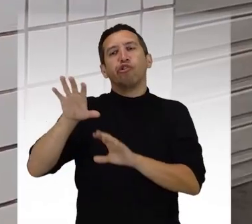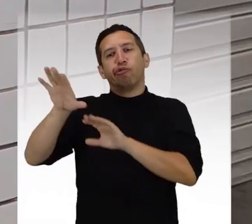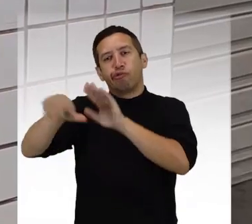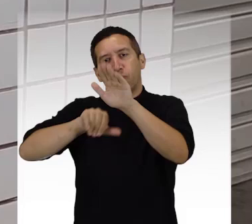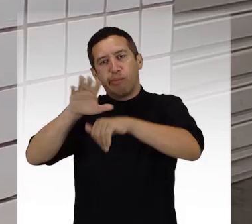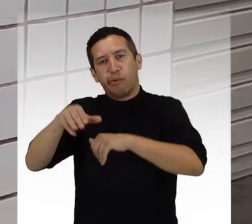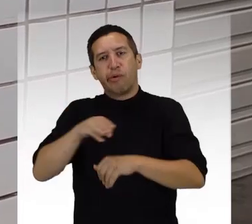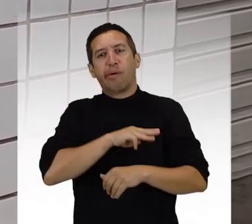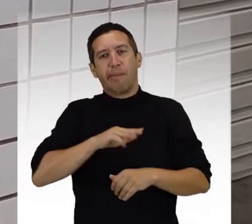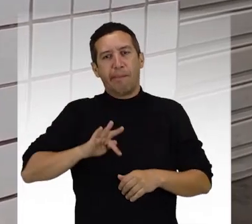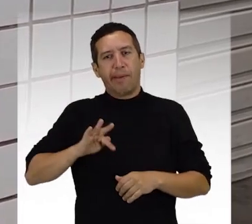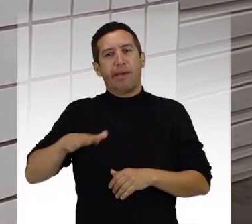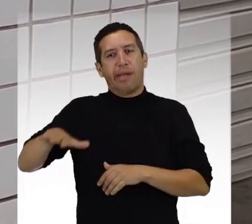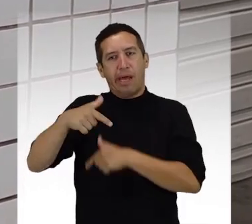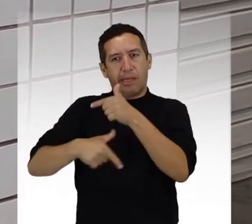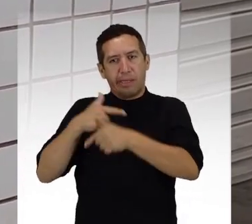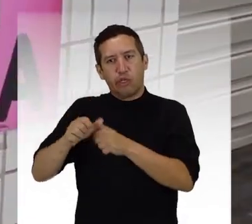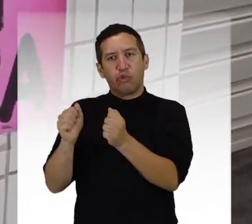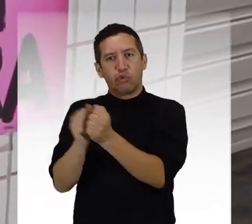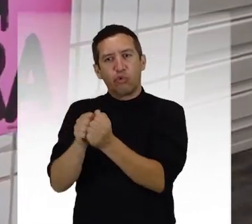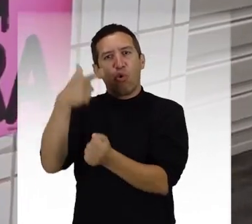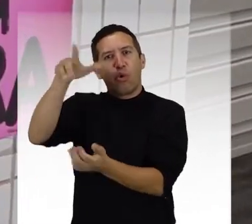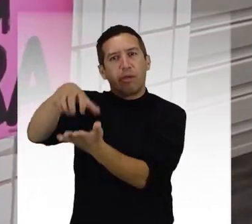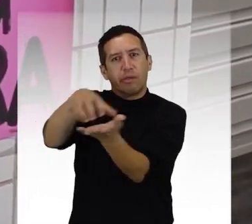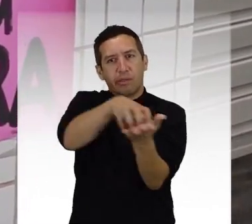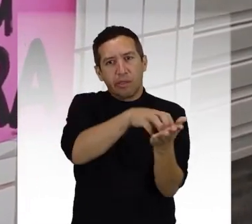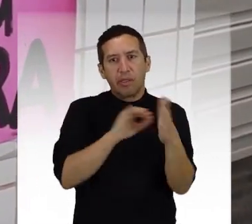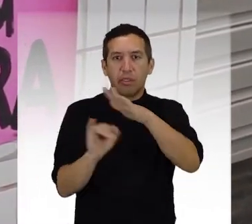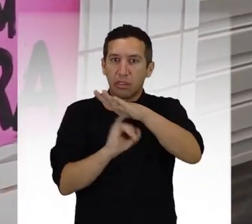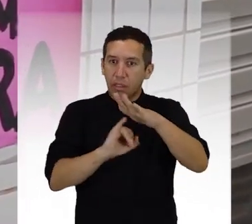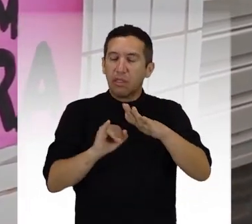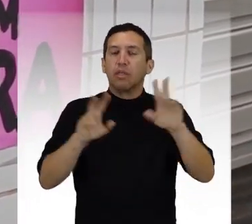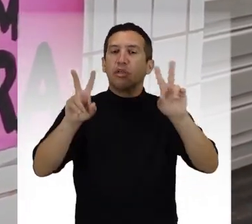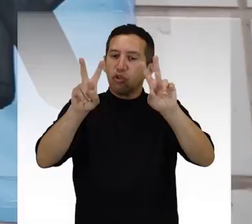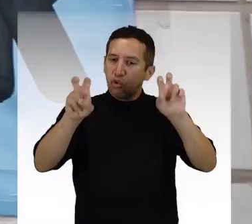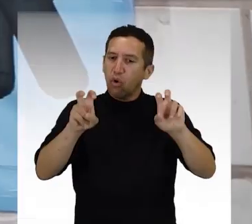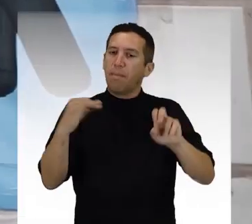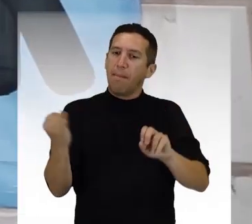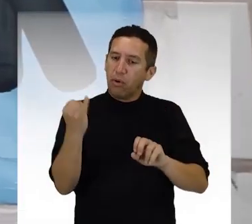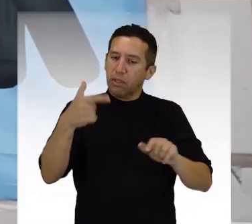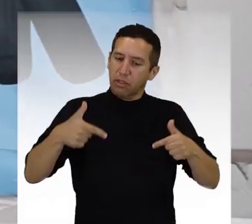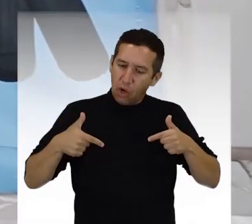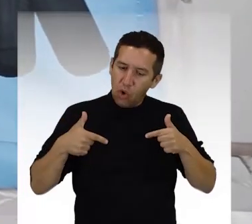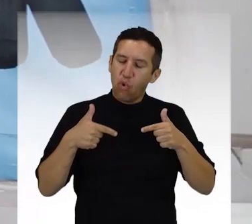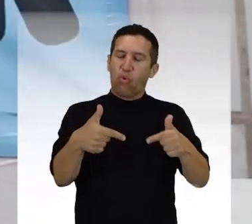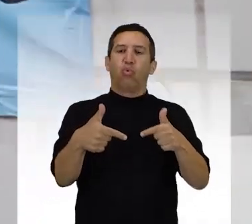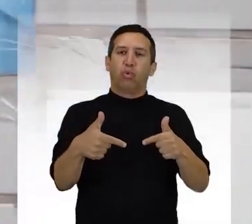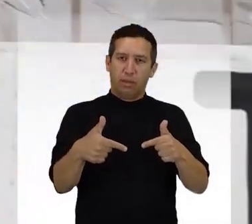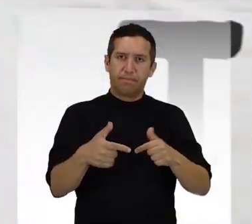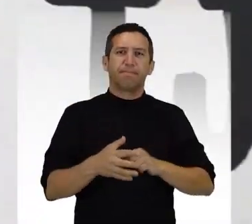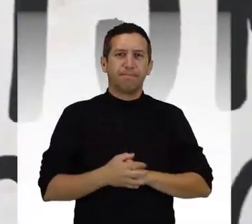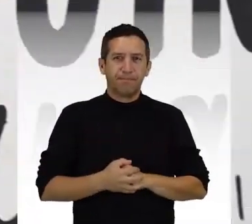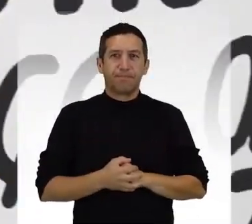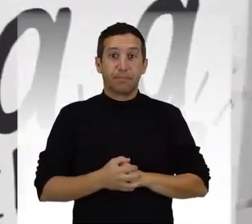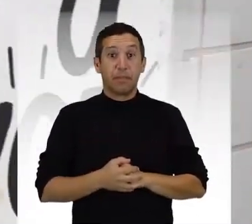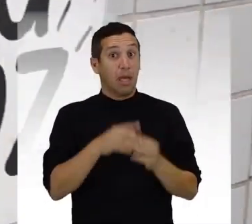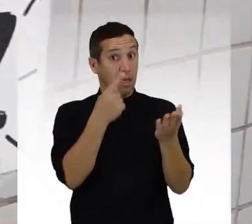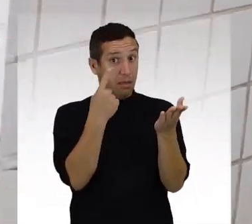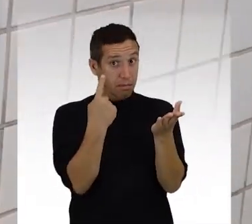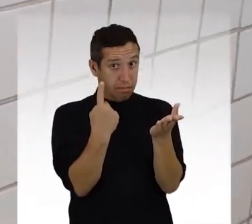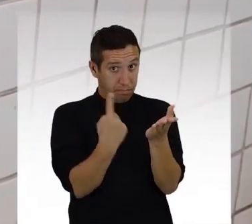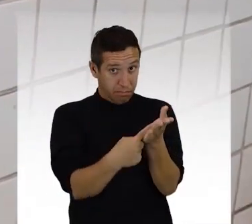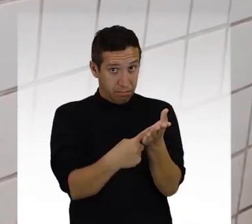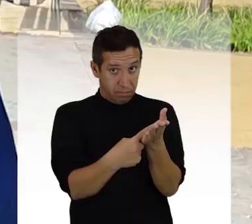se uniu a lideranças e outras instituições de justiça para sensibilizar os atingidos sobre a importância da luta coletiva